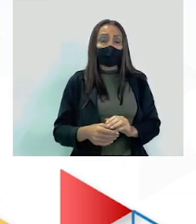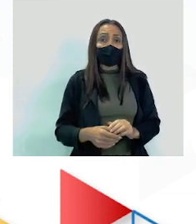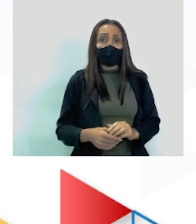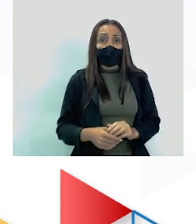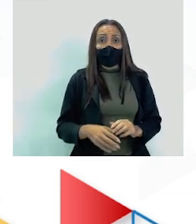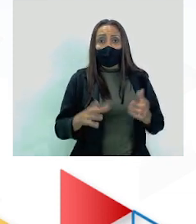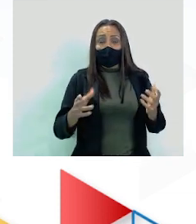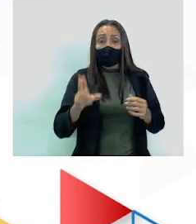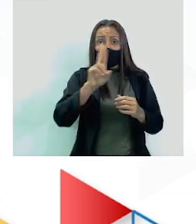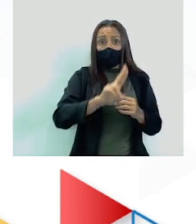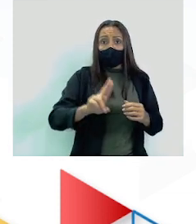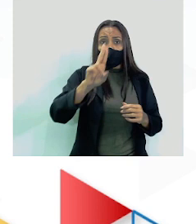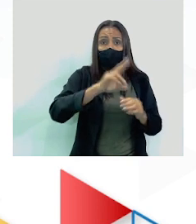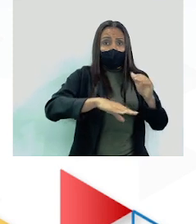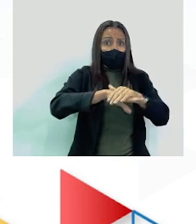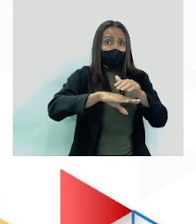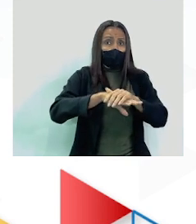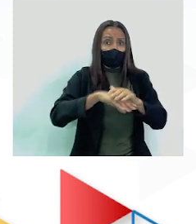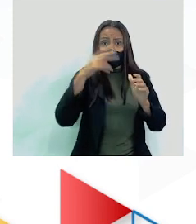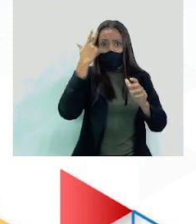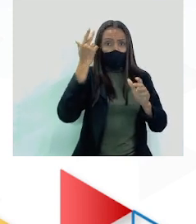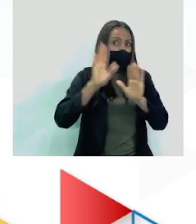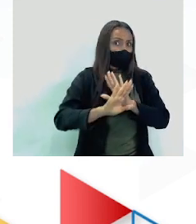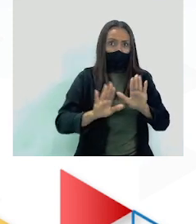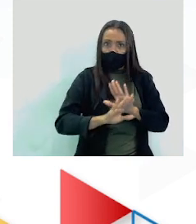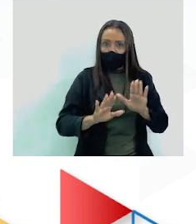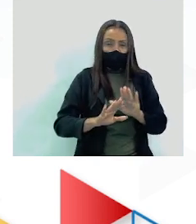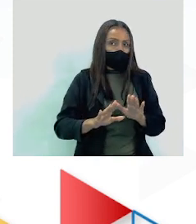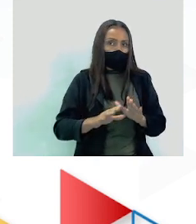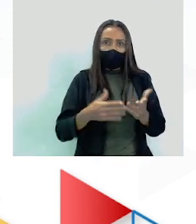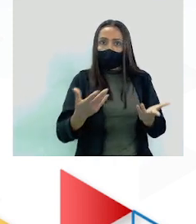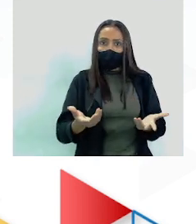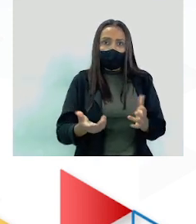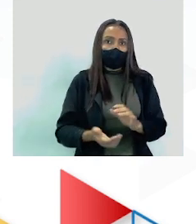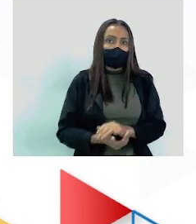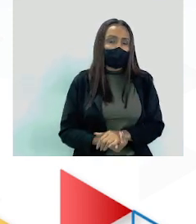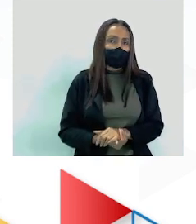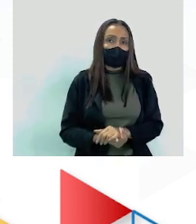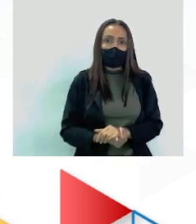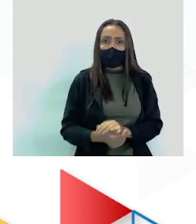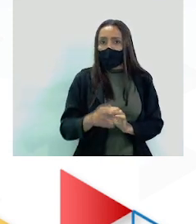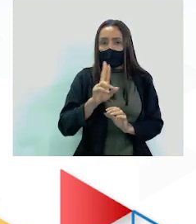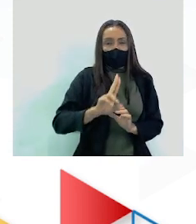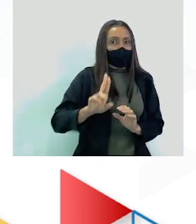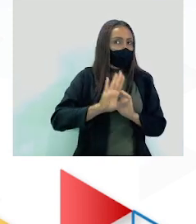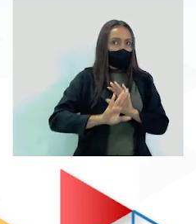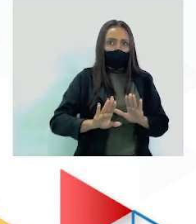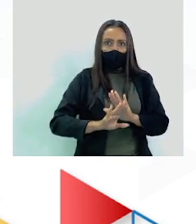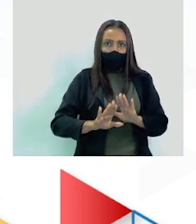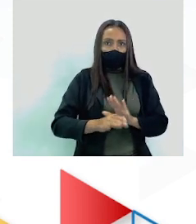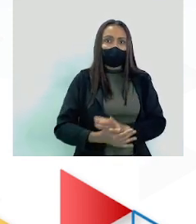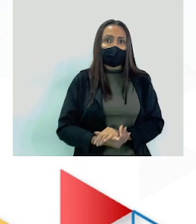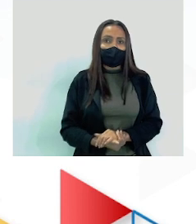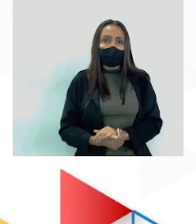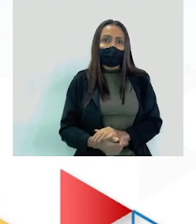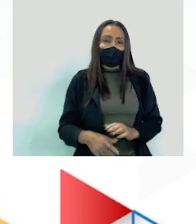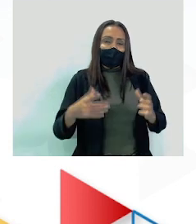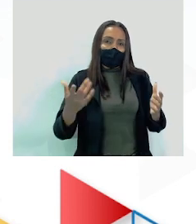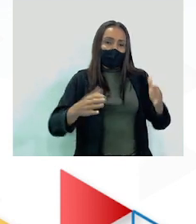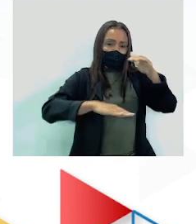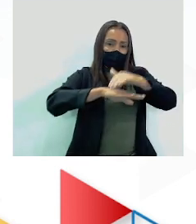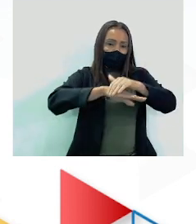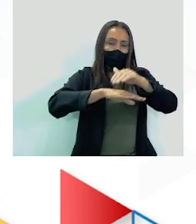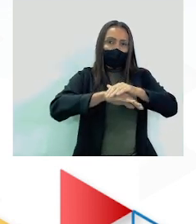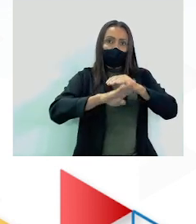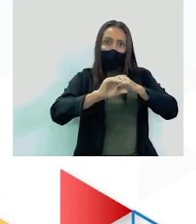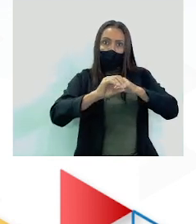tênis normal, tênis comum, esse tênis que a gente vai para a escola jogar bola, geralmente é um sapato aí meio que quase uma bota, né? Que ele dá mais aderência ao chão